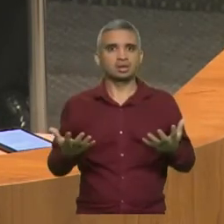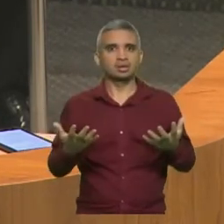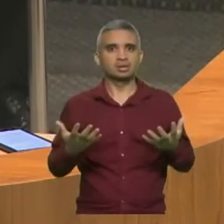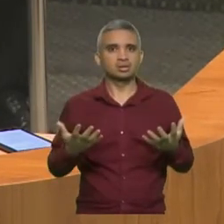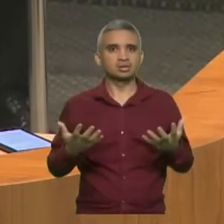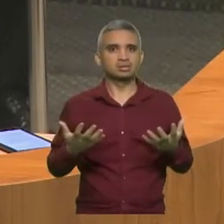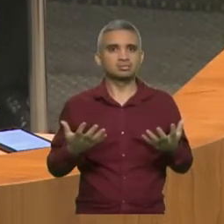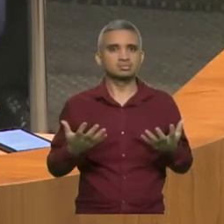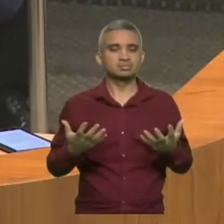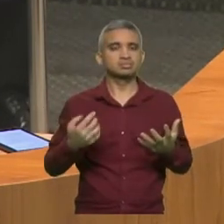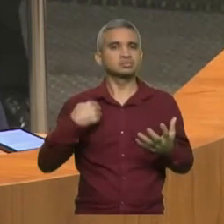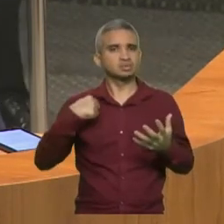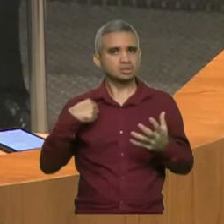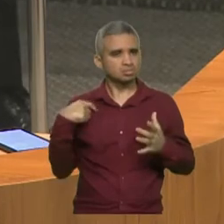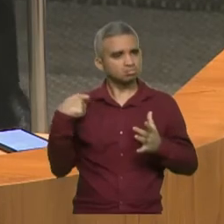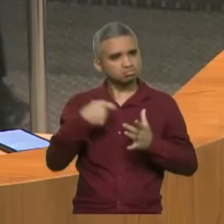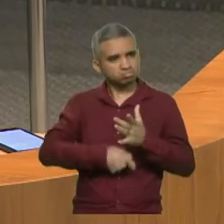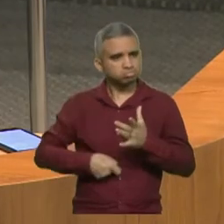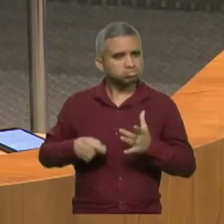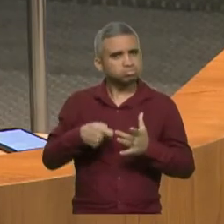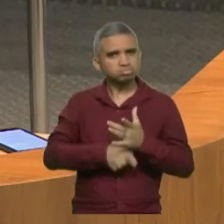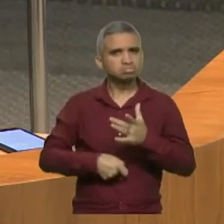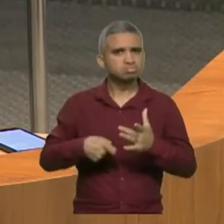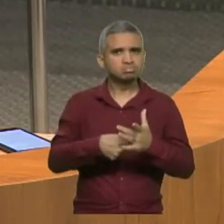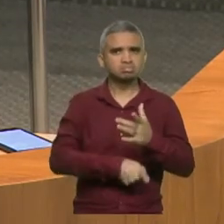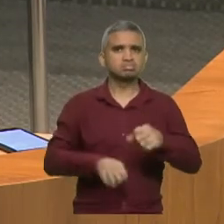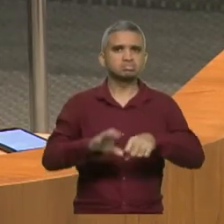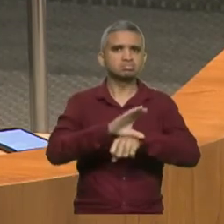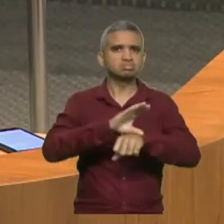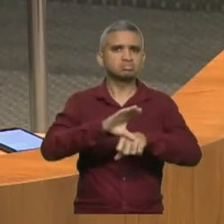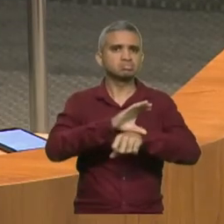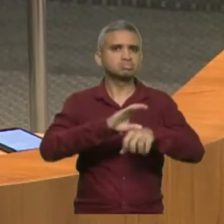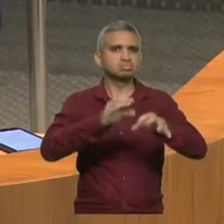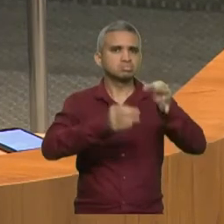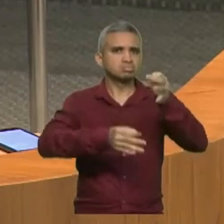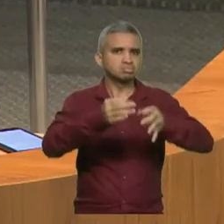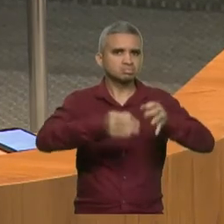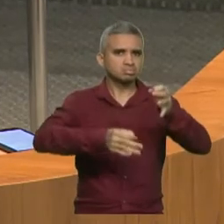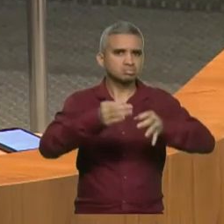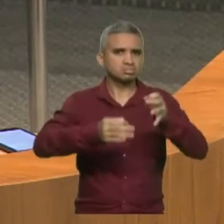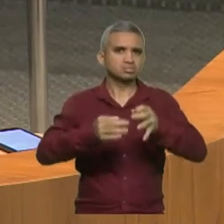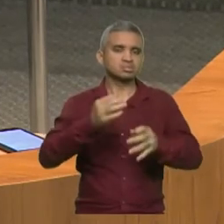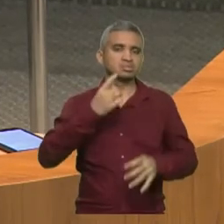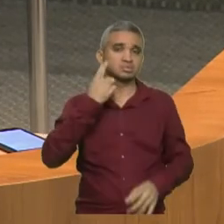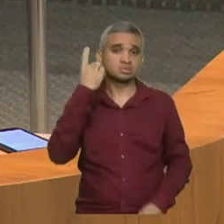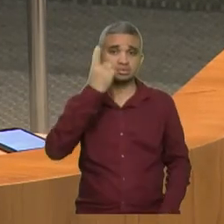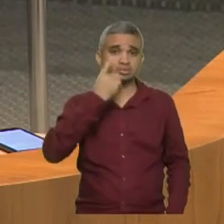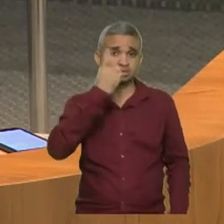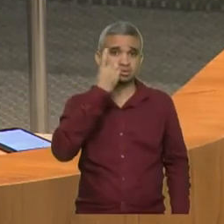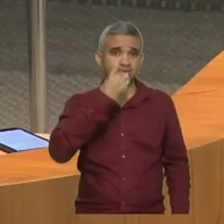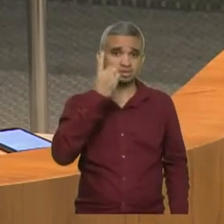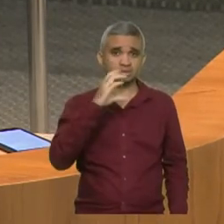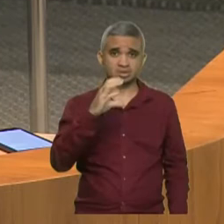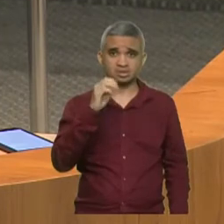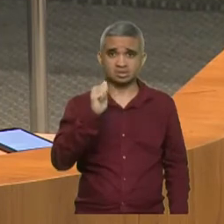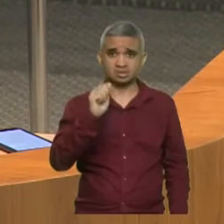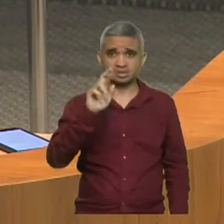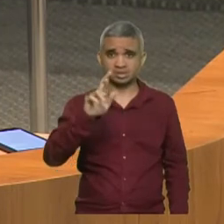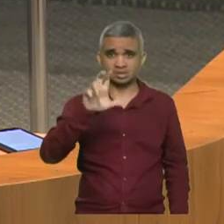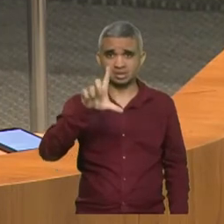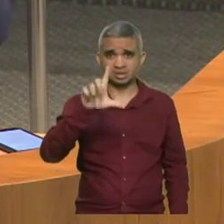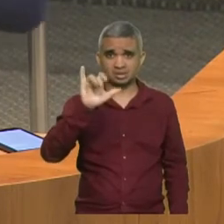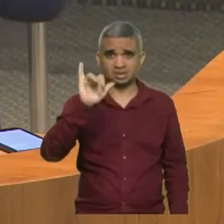nós deliberamos, e a CCJ, o relator do projeto, deputado Carlinhos Florenço, fez alteração na relatoria do